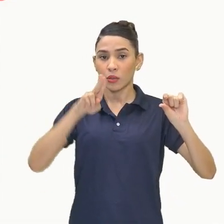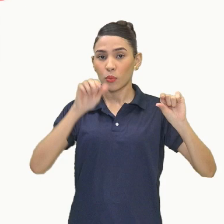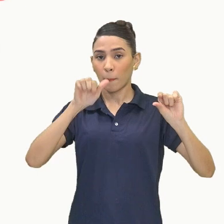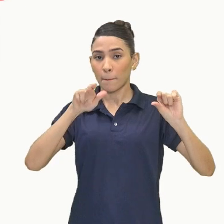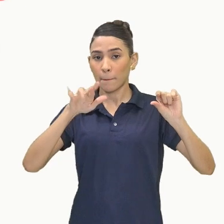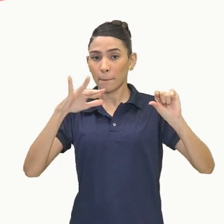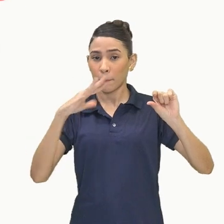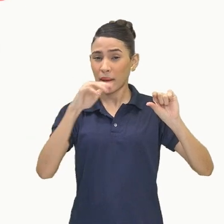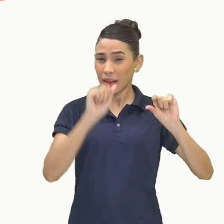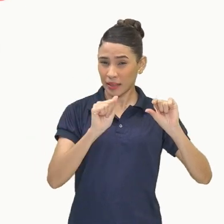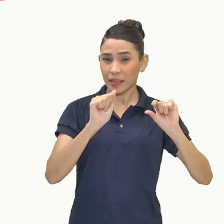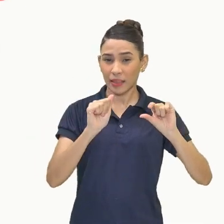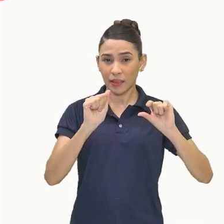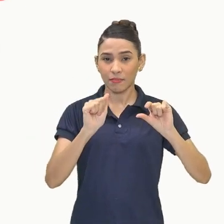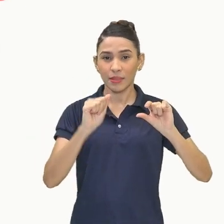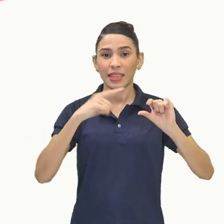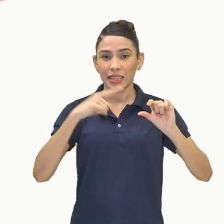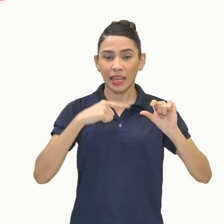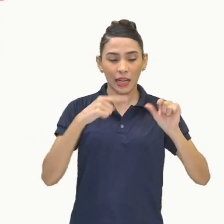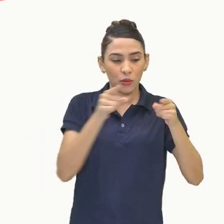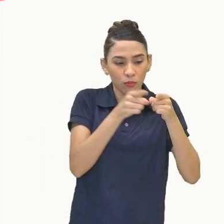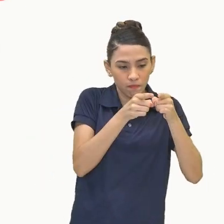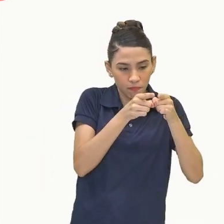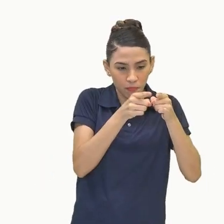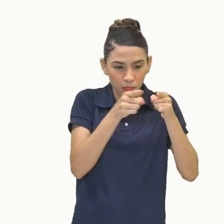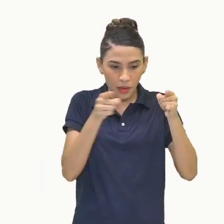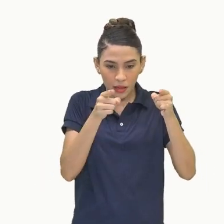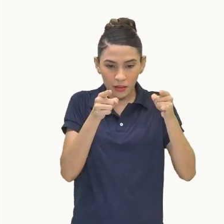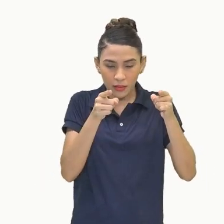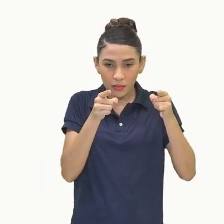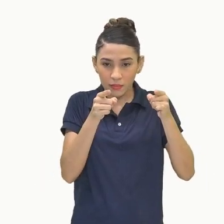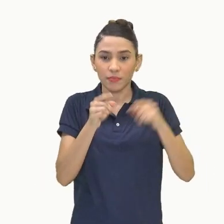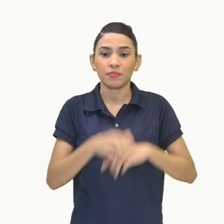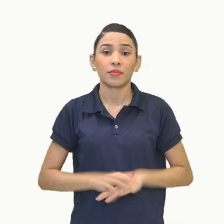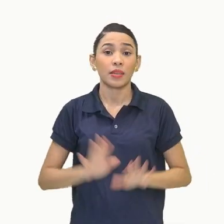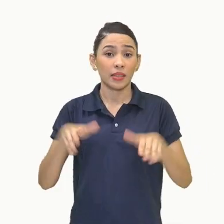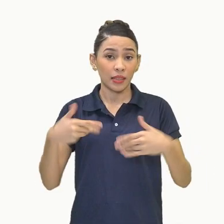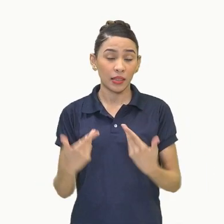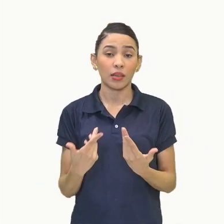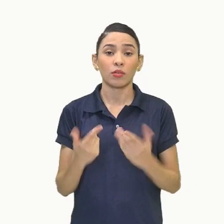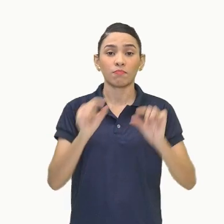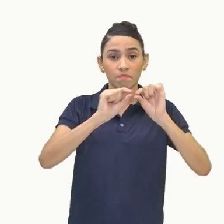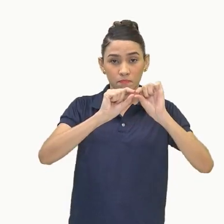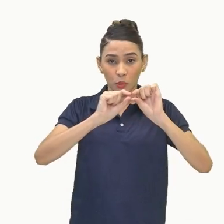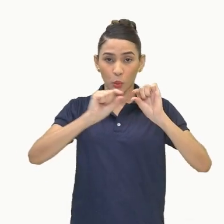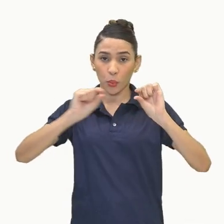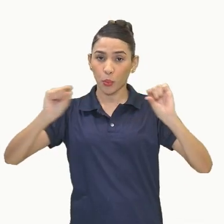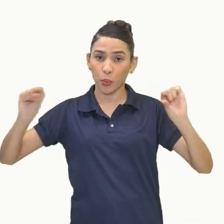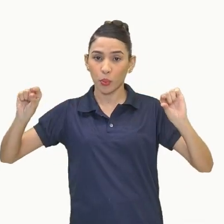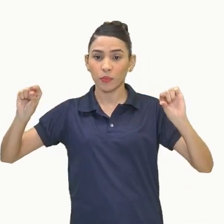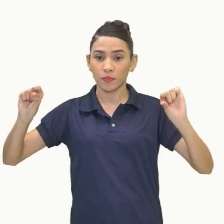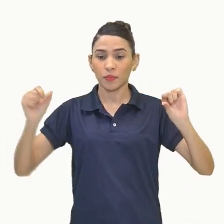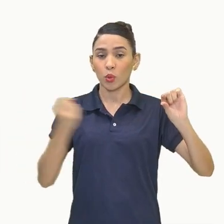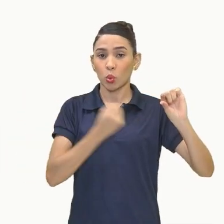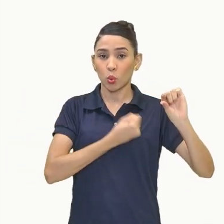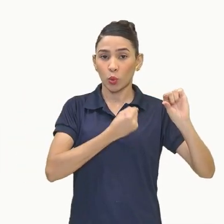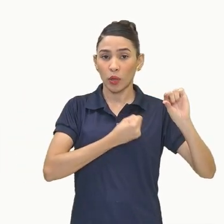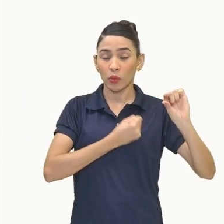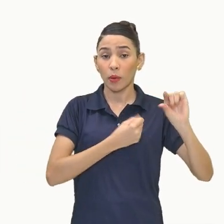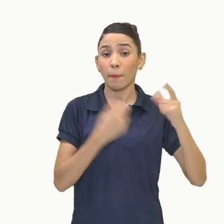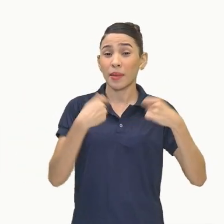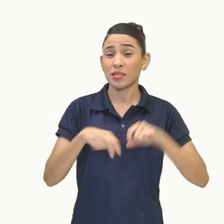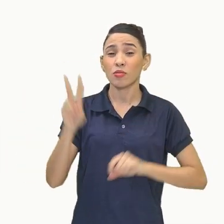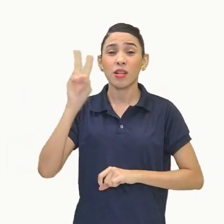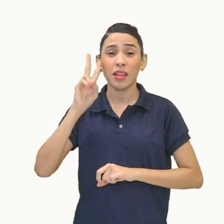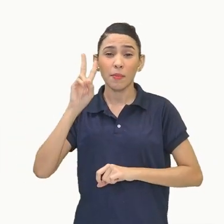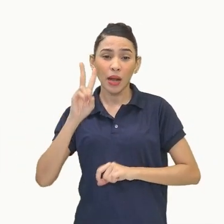pontos igualmente espaçados. Então, para ter uma reta numérica, para construir uma reta numérica, eu tenho que lembrar que